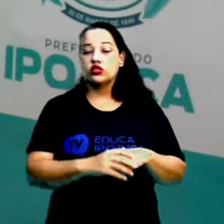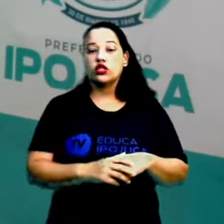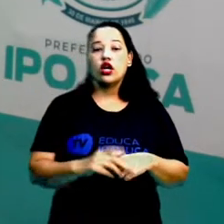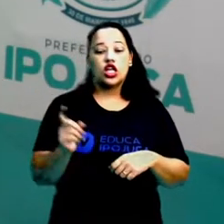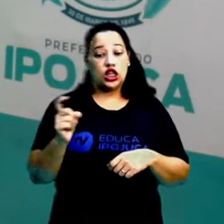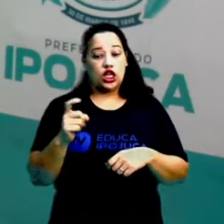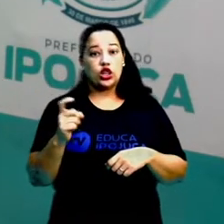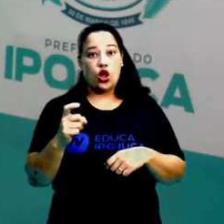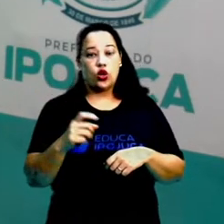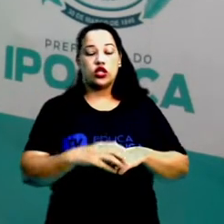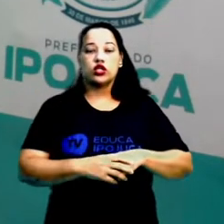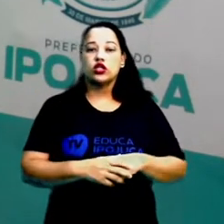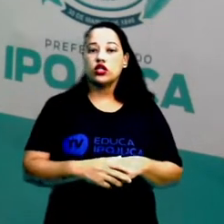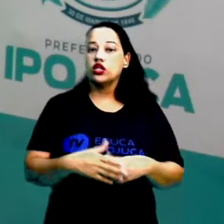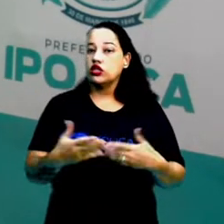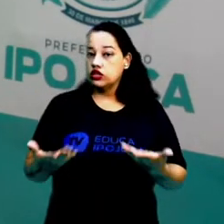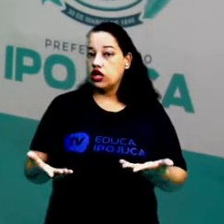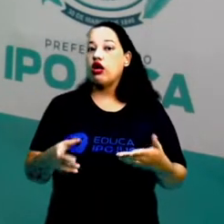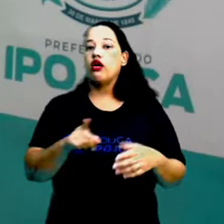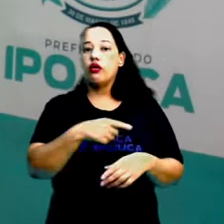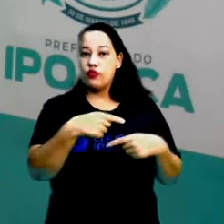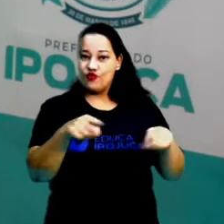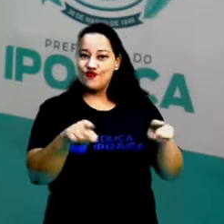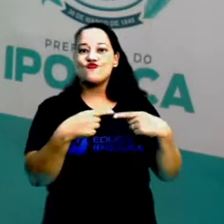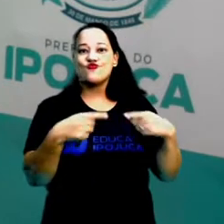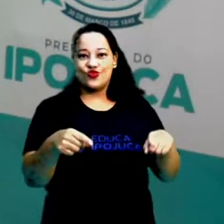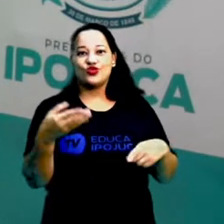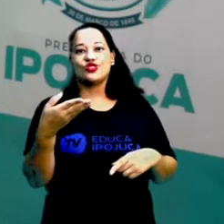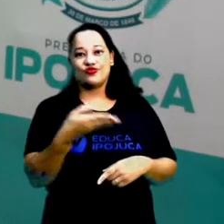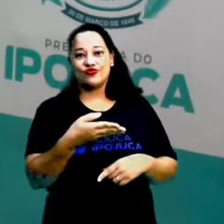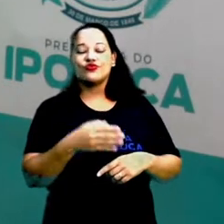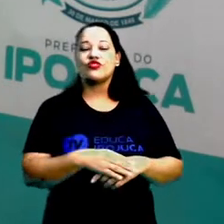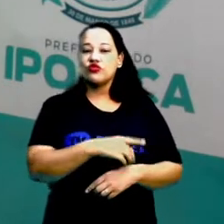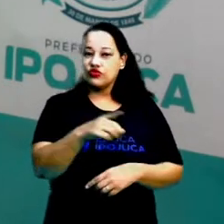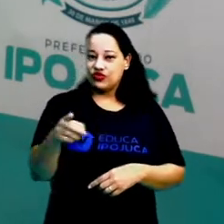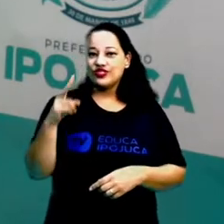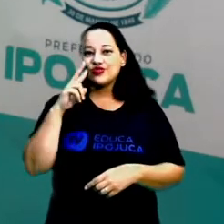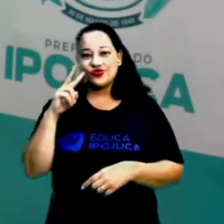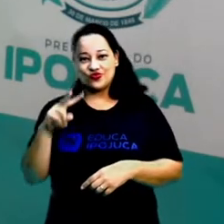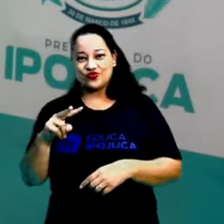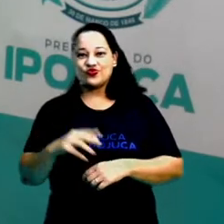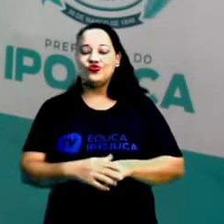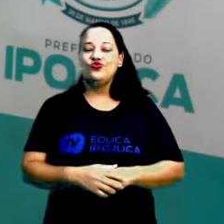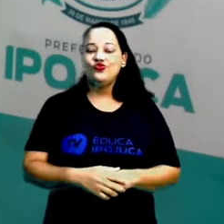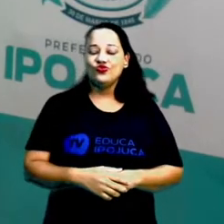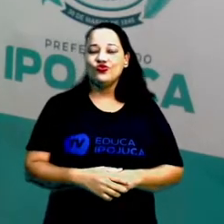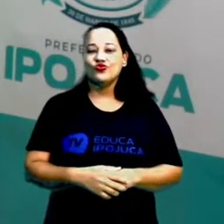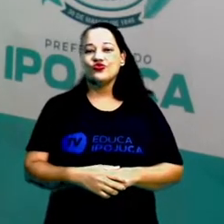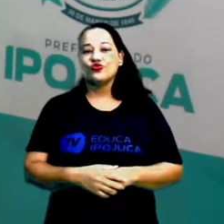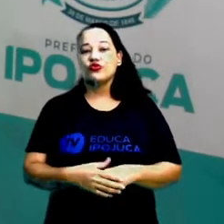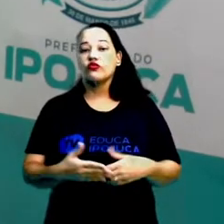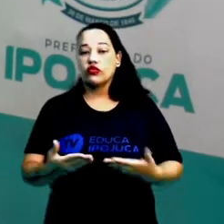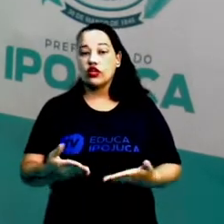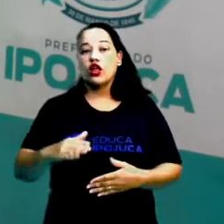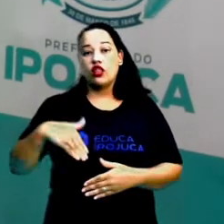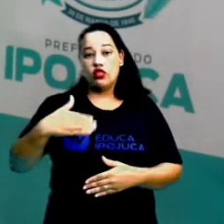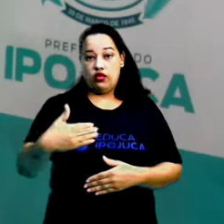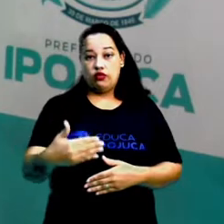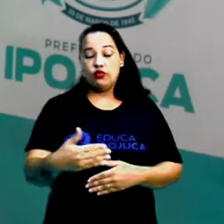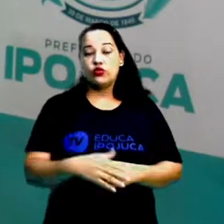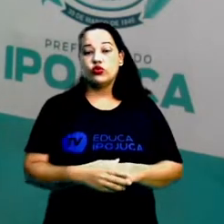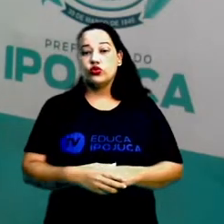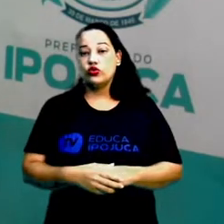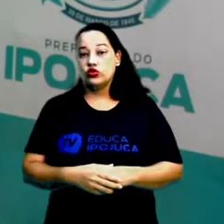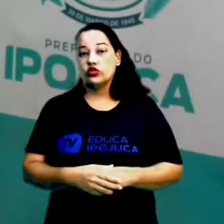né, que é de música alternativa. Então, recomendo para vocês darem uma olhadinha lá. Beleza? Depois nós vamos para